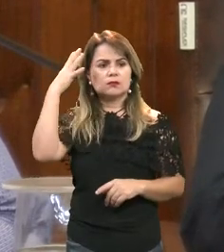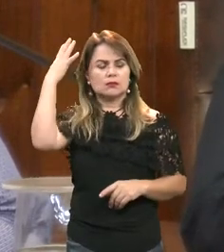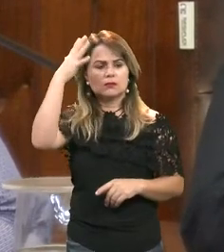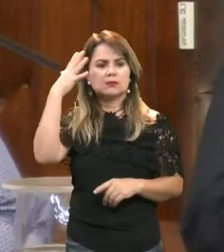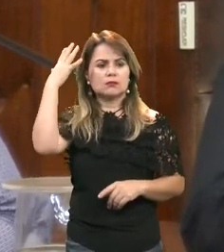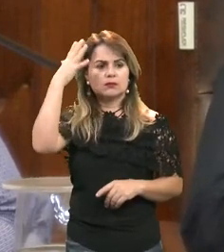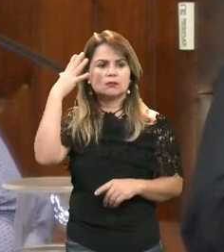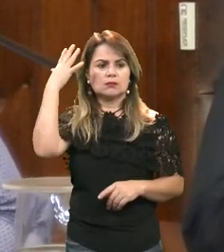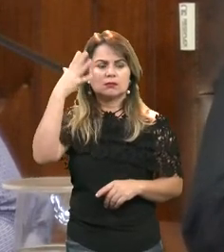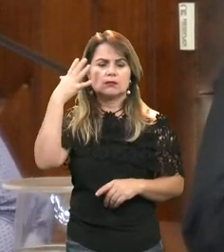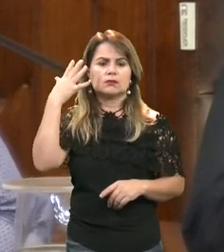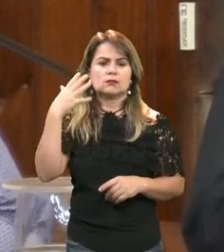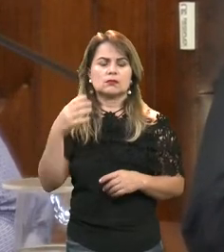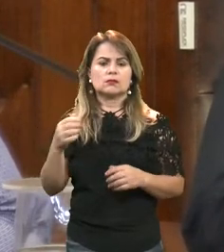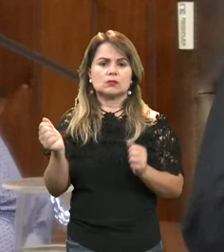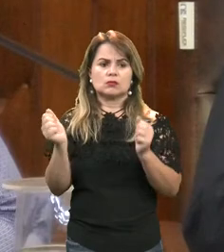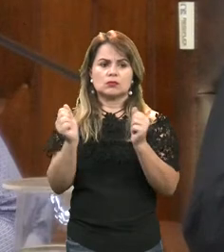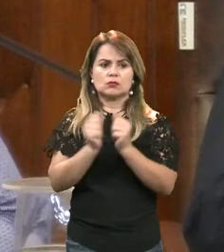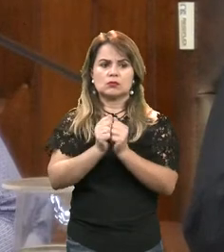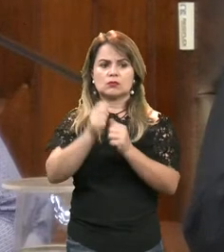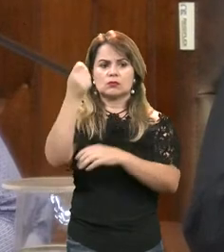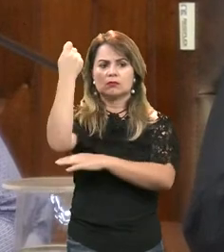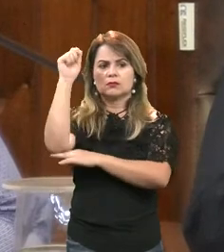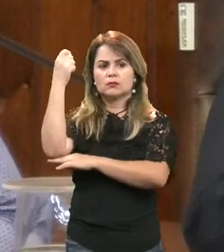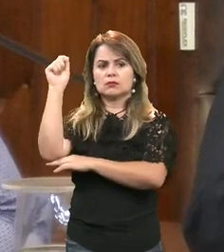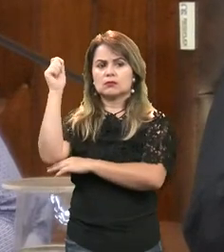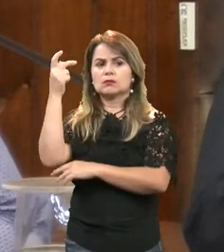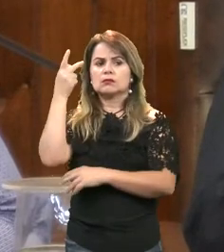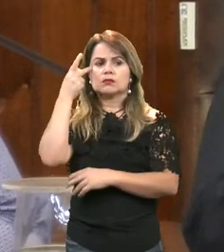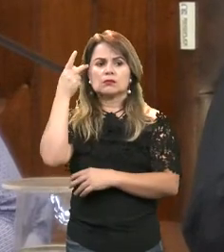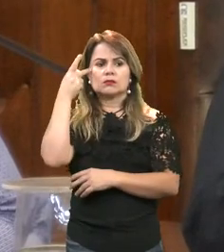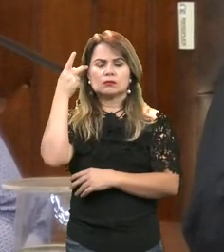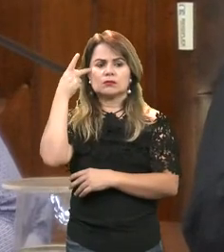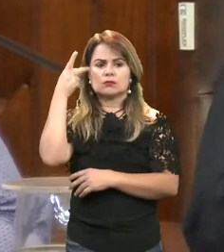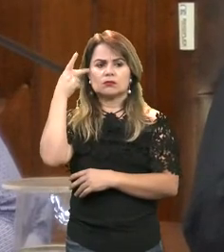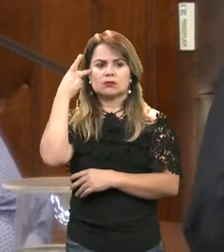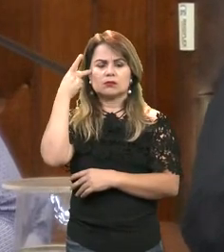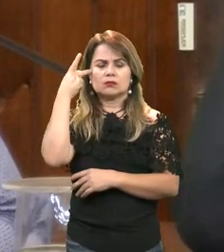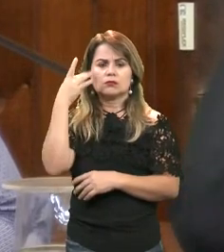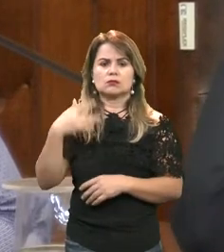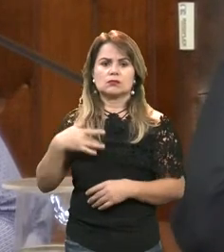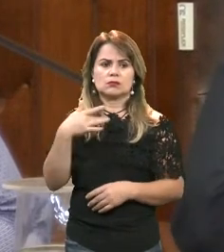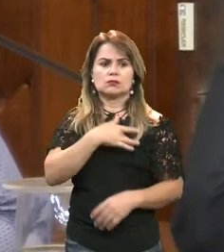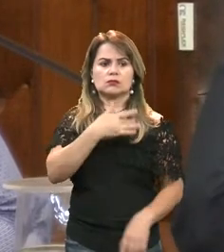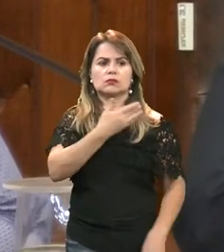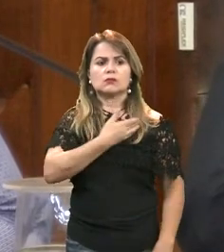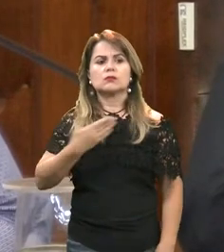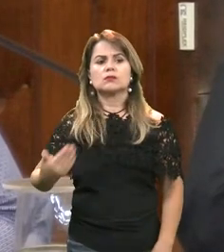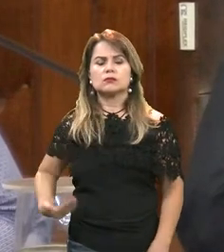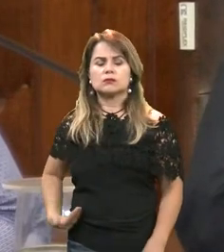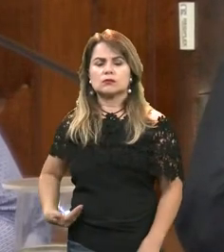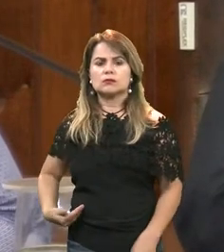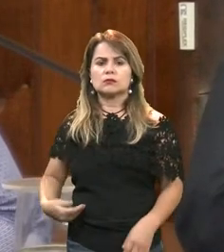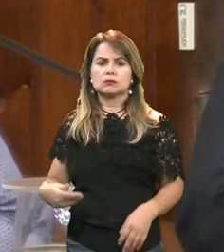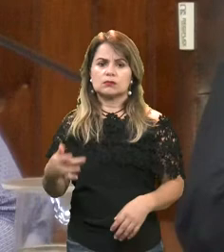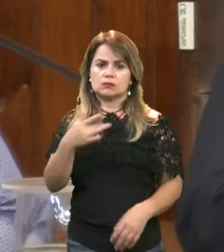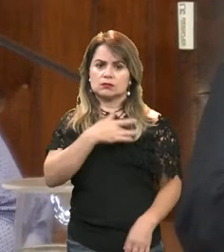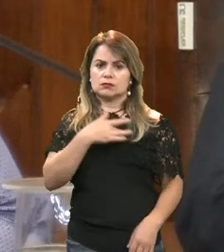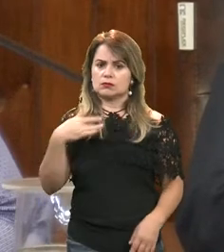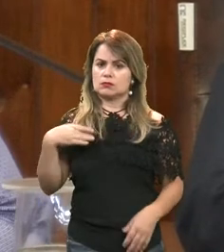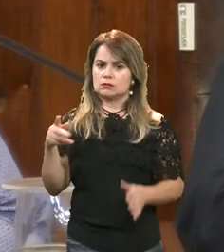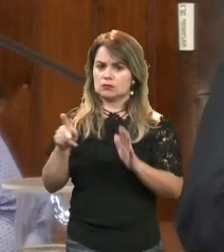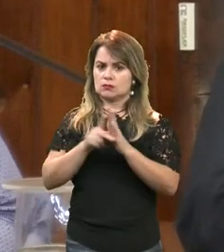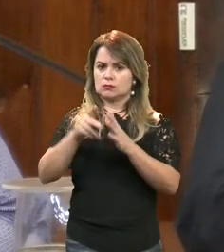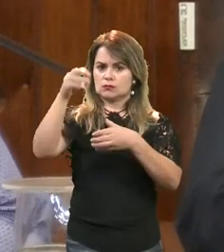seminário esse que contou com o apoio da Associação Paulista de Saúde Pública, da Saúde Brasileira de Estudos da